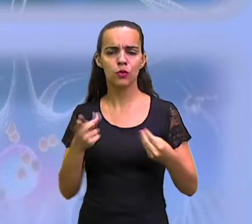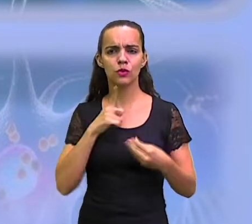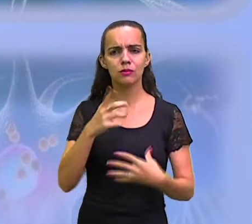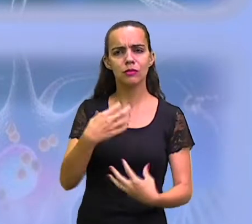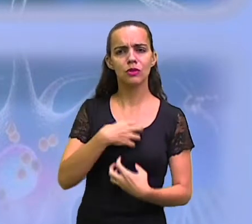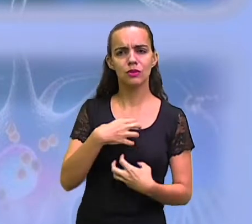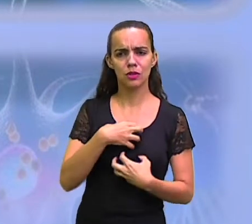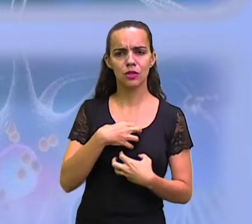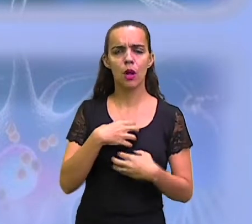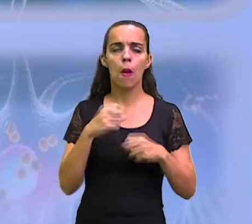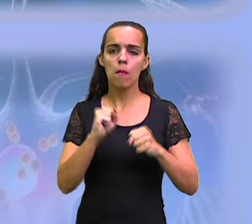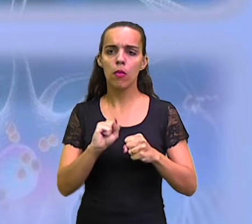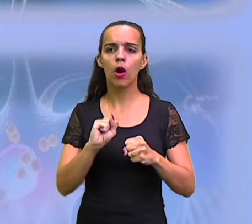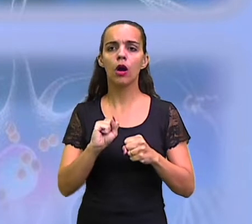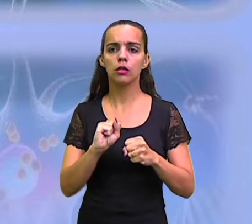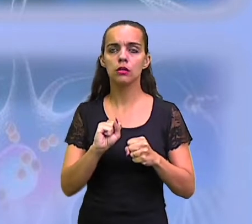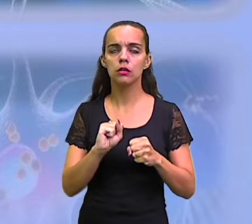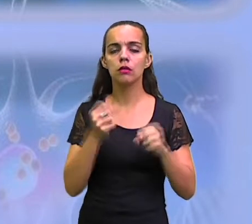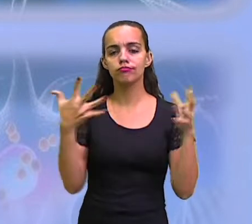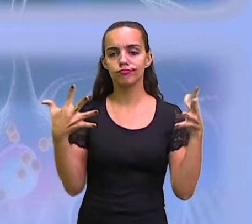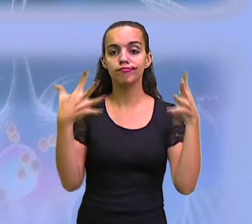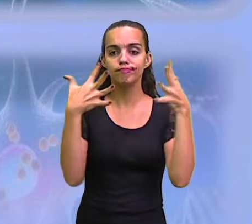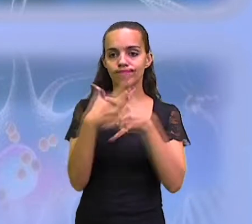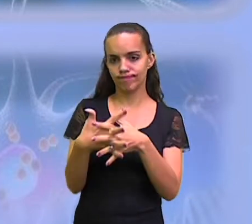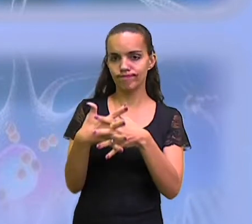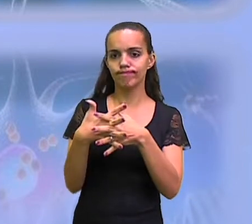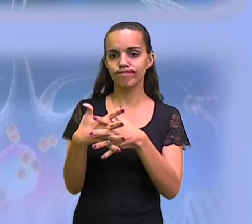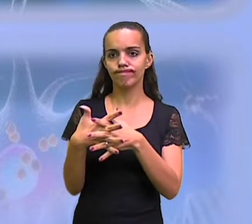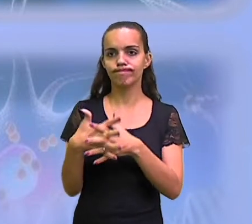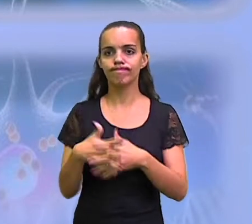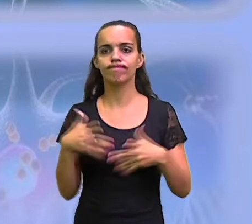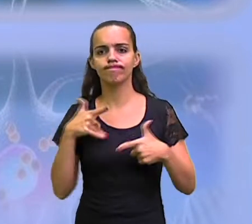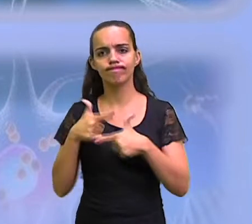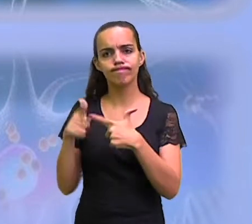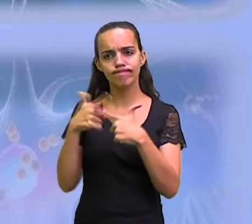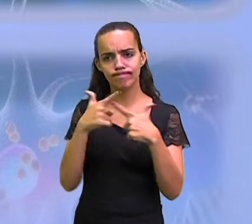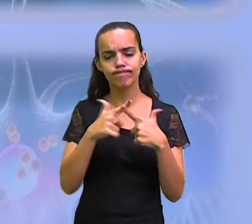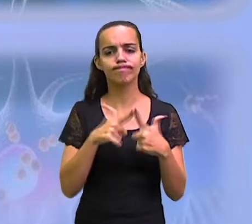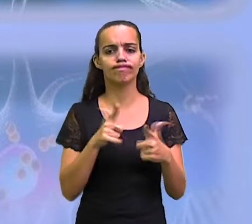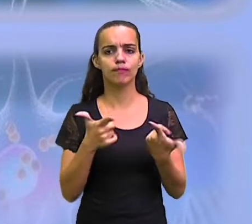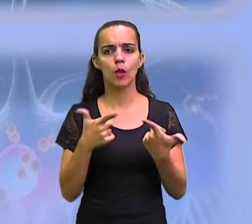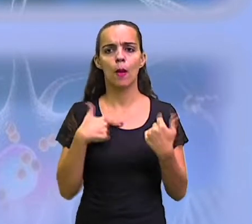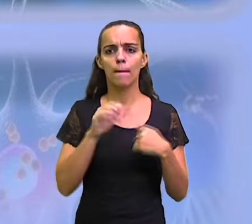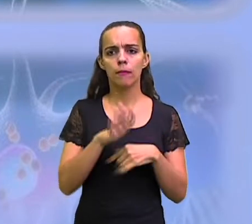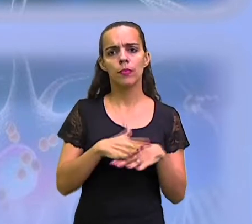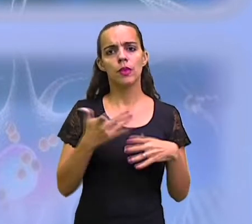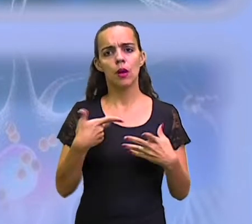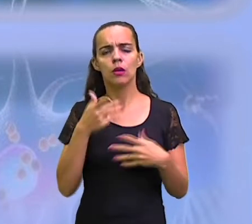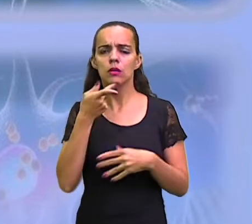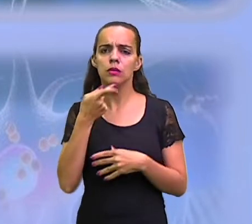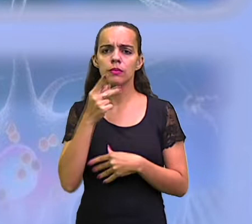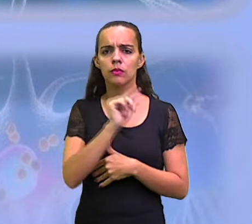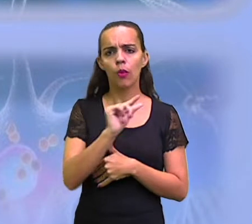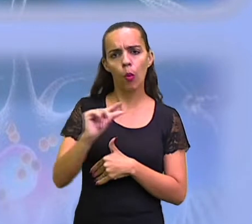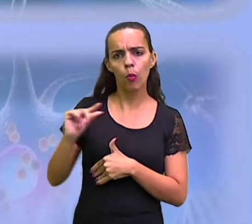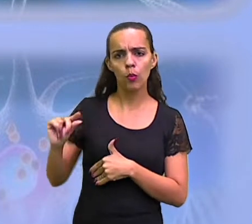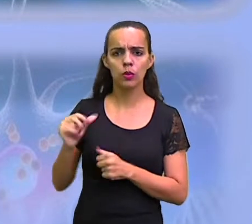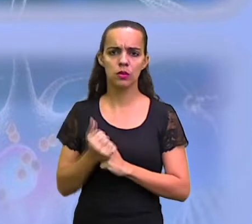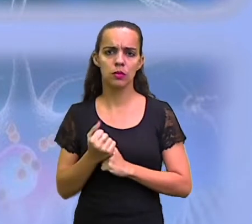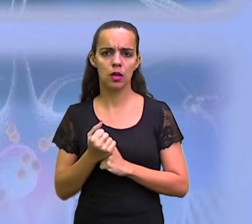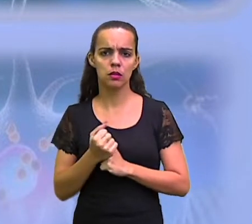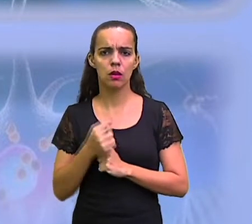e funções podem ser comprometidas em maior ou menor grau. Então, nós vamos falar um pouquinho